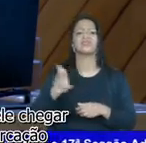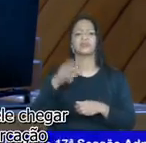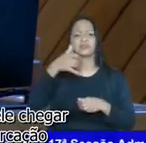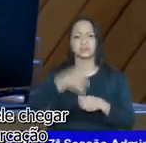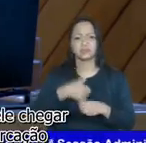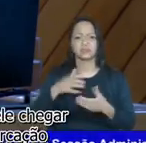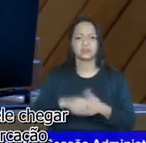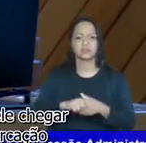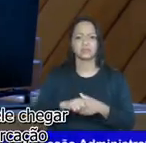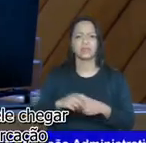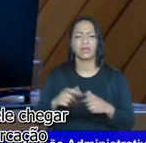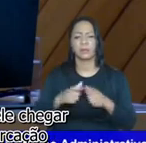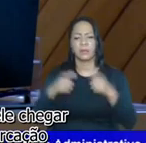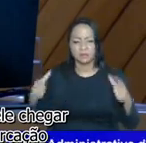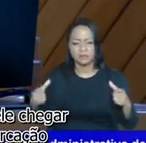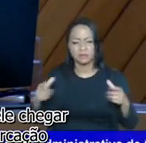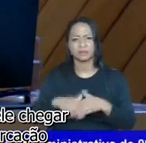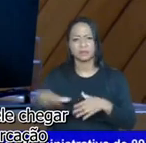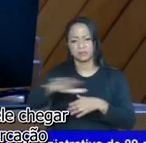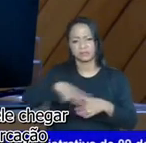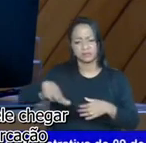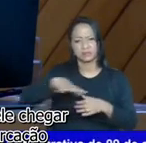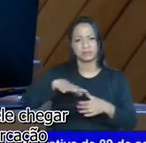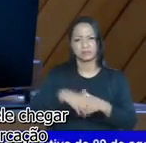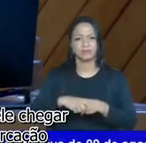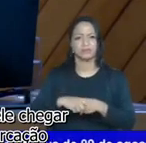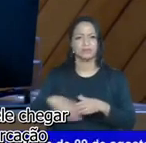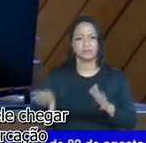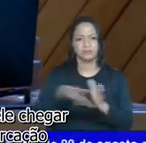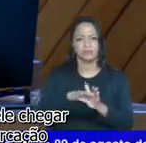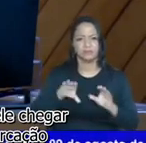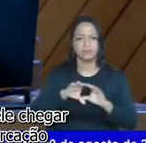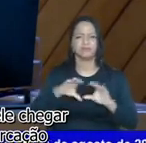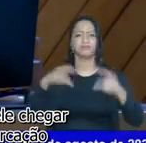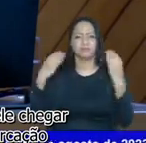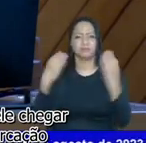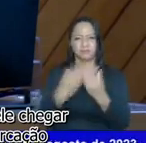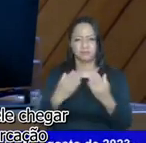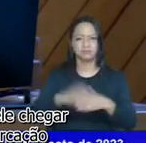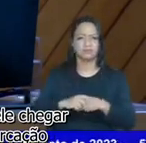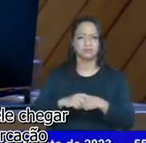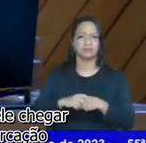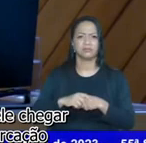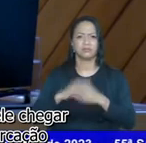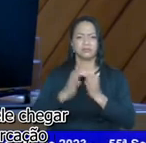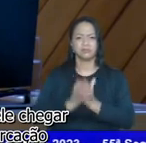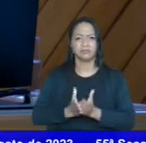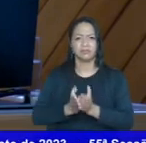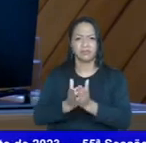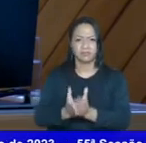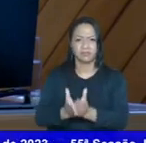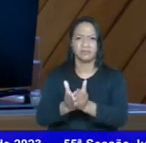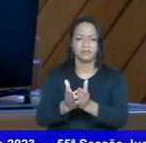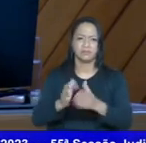Porque a maior parte, muitos das nossas regiões aqui, para ele chegar na comunidade, hoje vai ter que ser de quê? De embarcação.